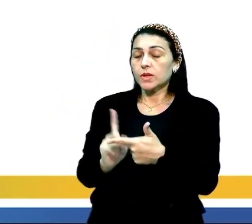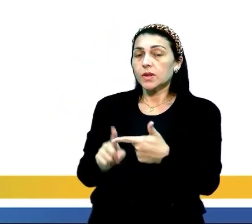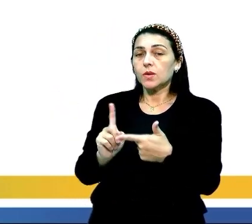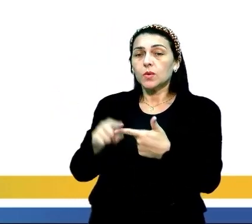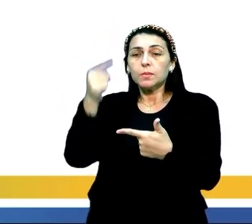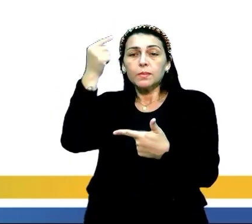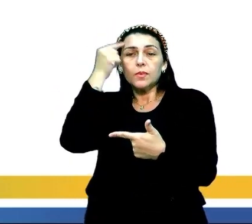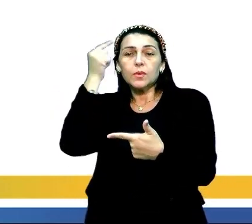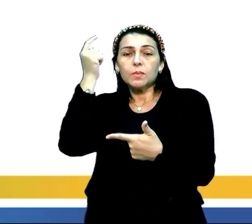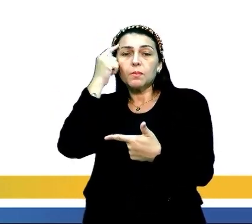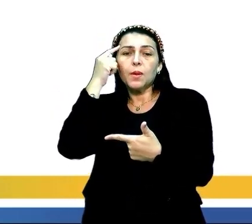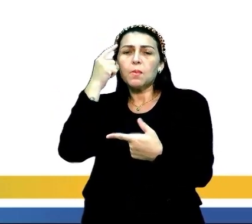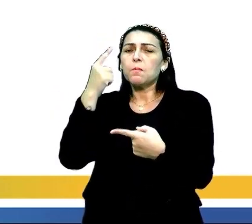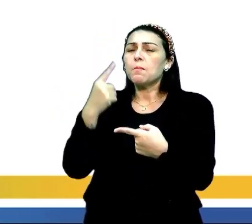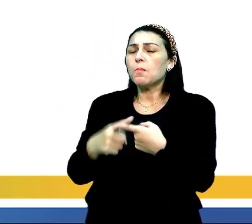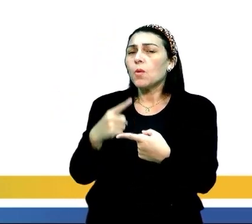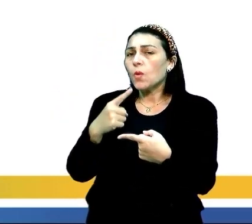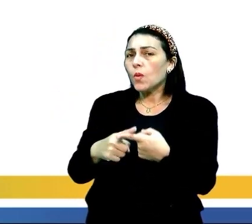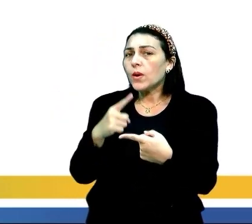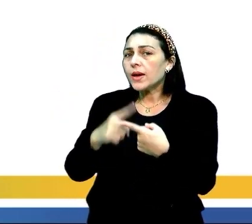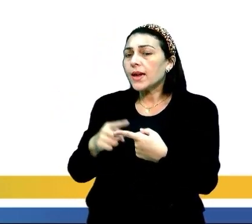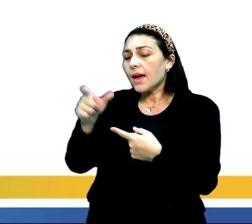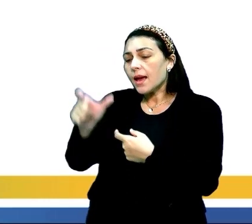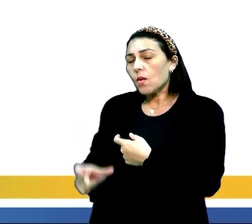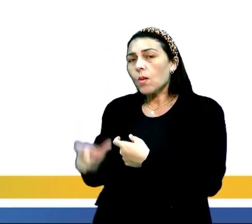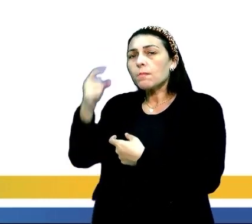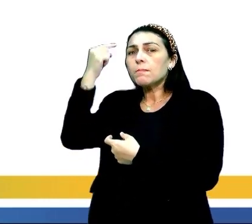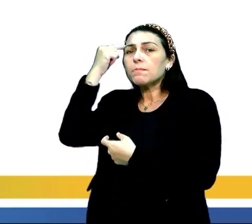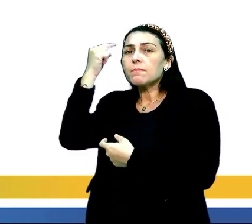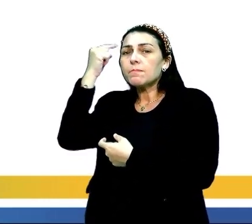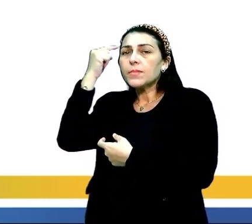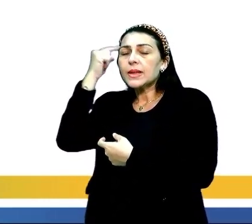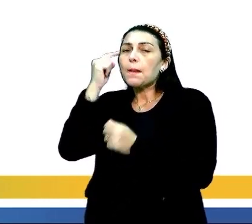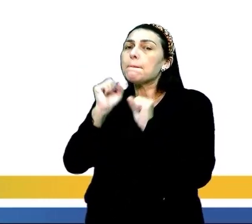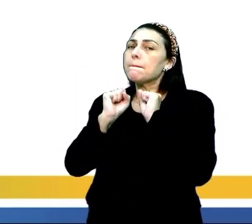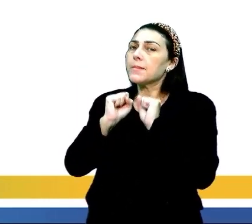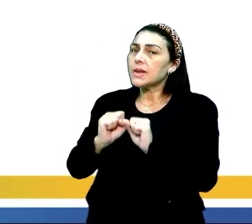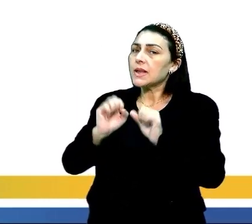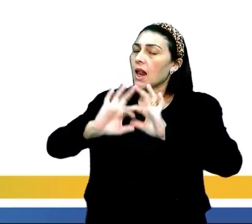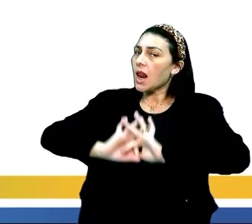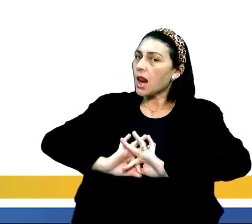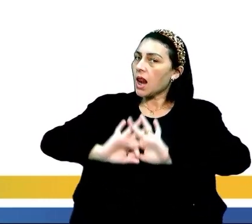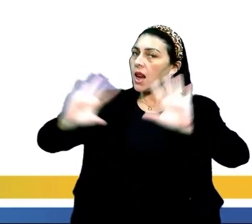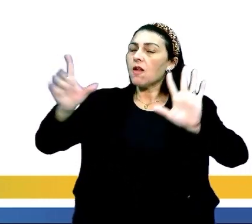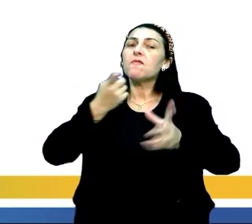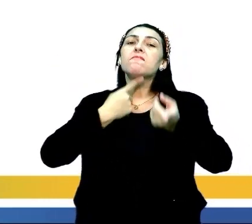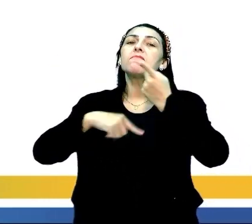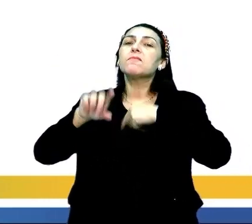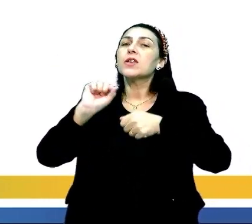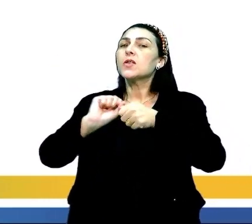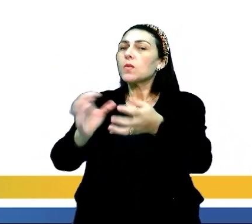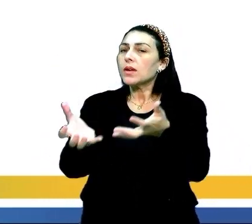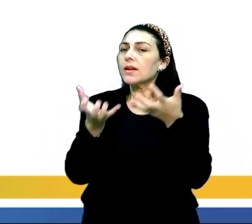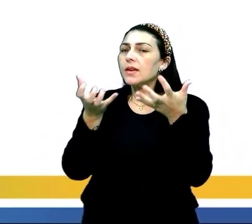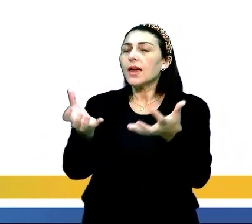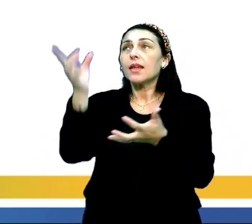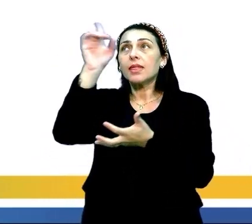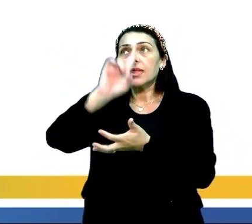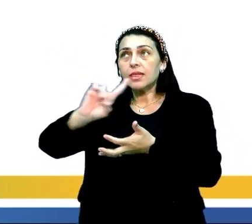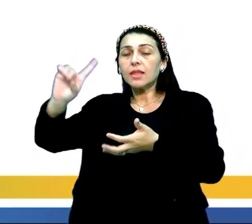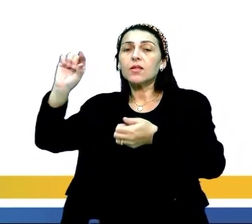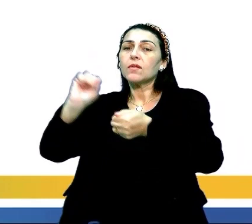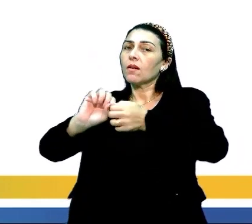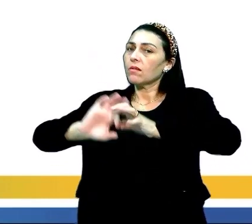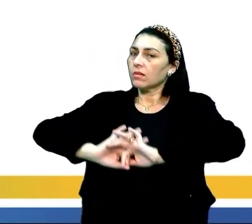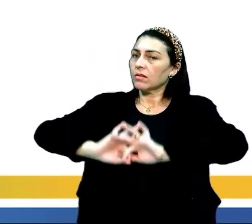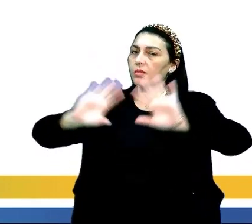raciocínio, porque são racionais, os homens devem ter livre arbítrio. Então Deus criou o homem com